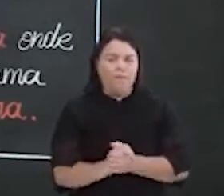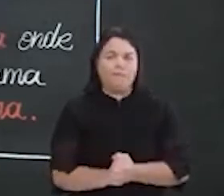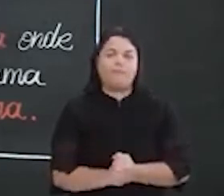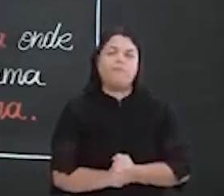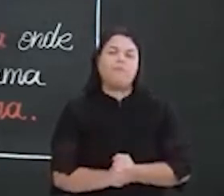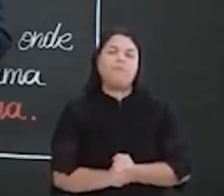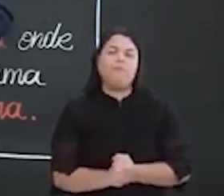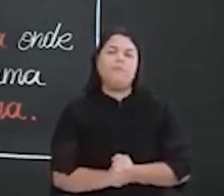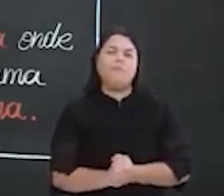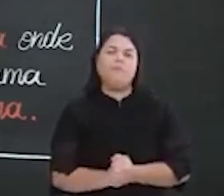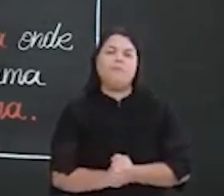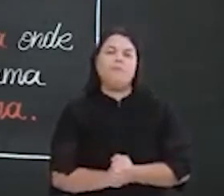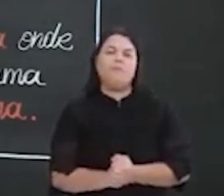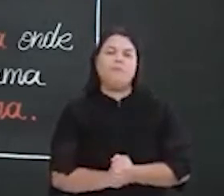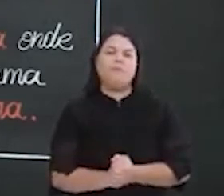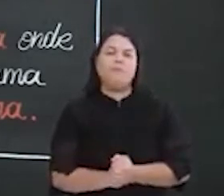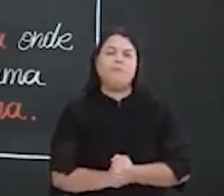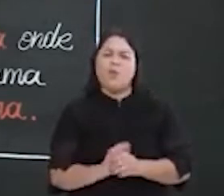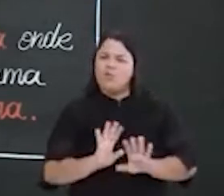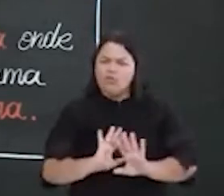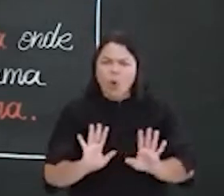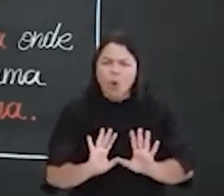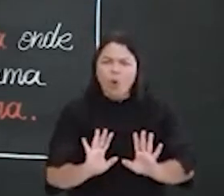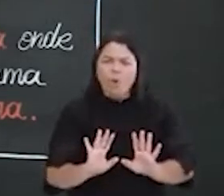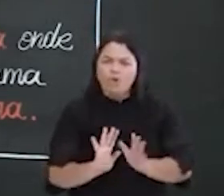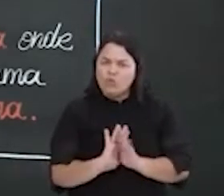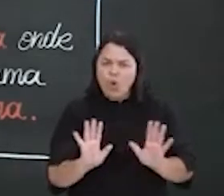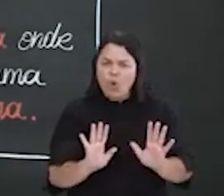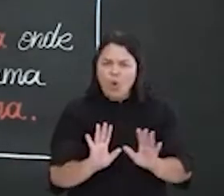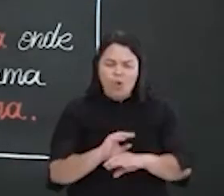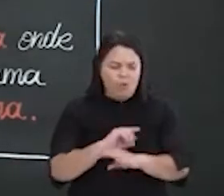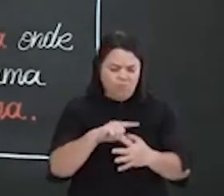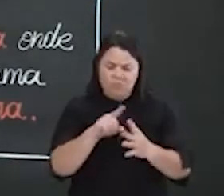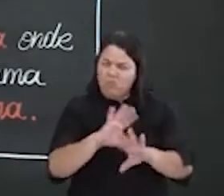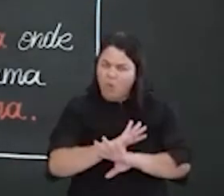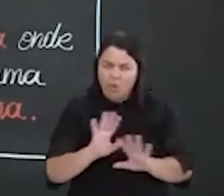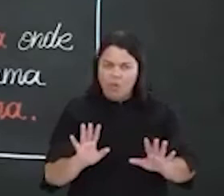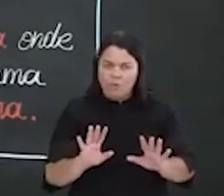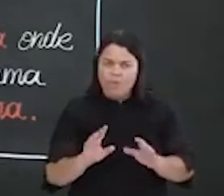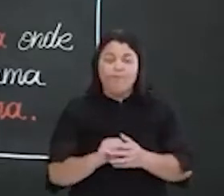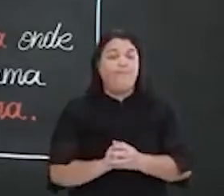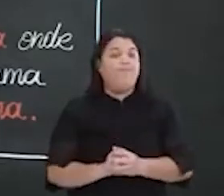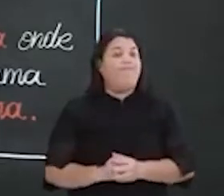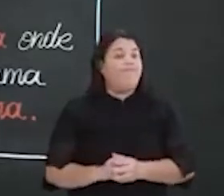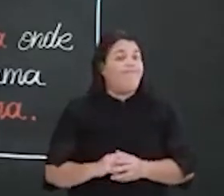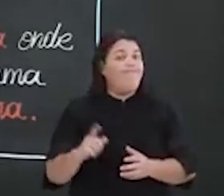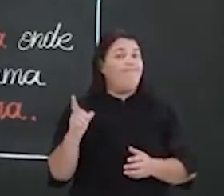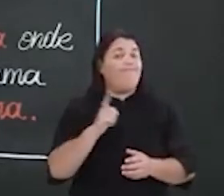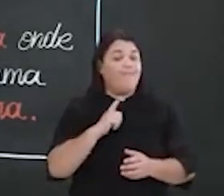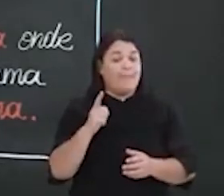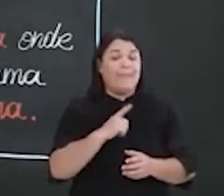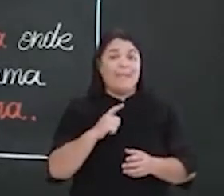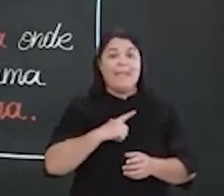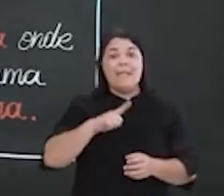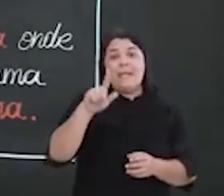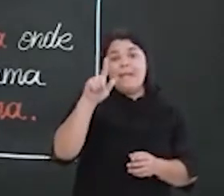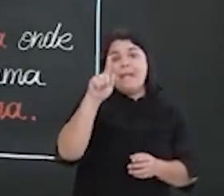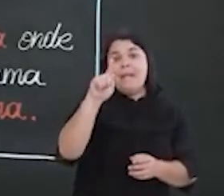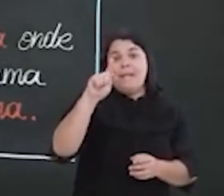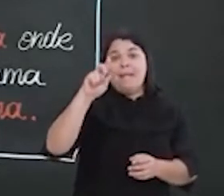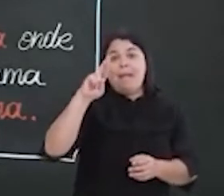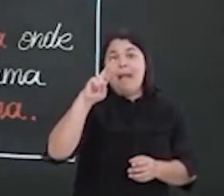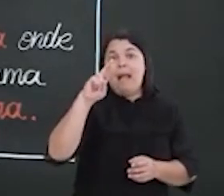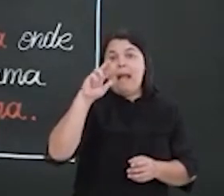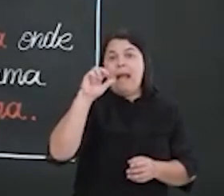isso. Bom, será que é só isso? O adjetivo só tem essas funções, só tem esses tipos? Não, né? Existem graus de adjetivo e eu